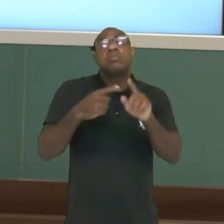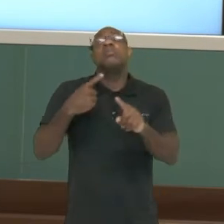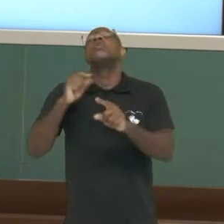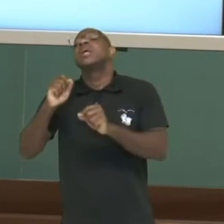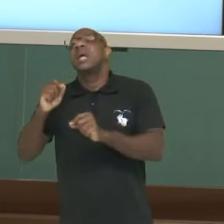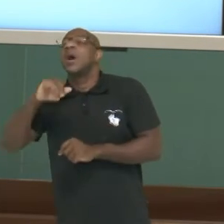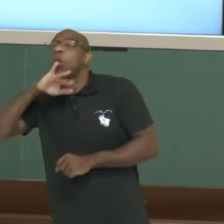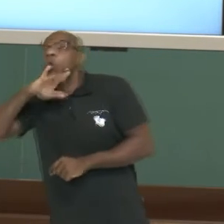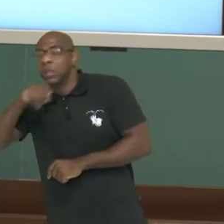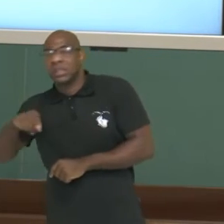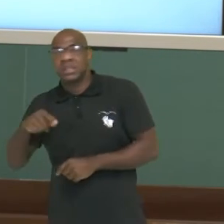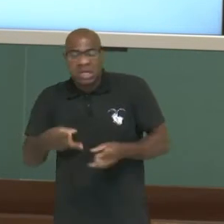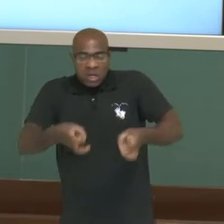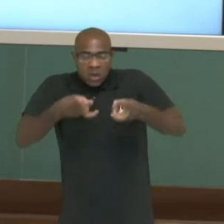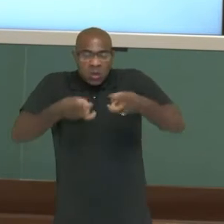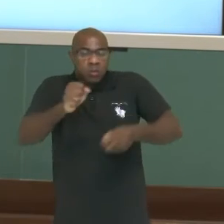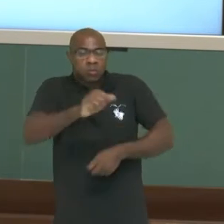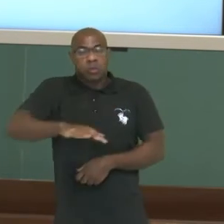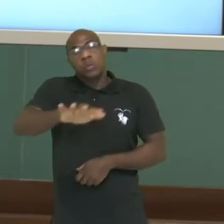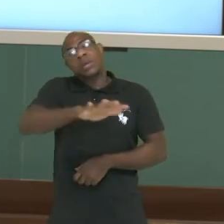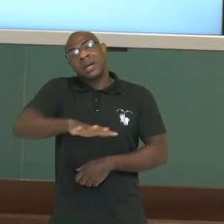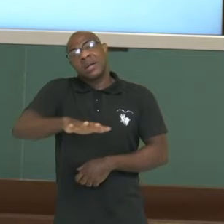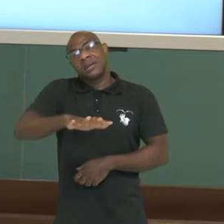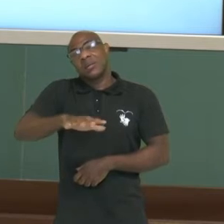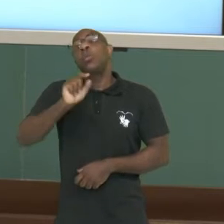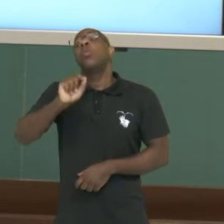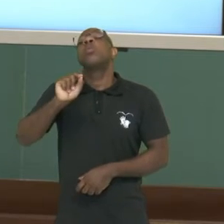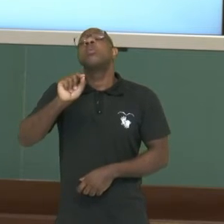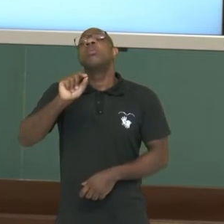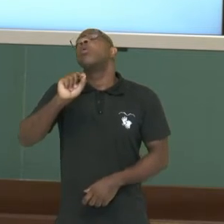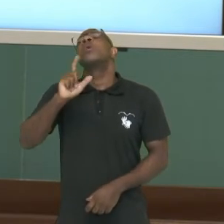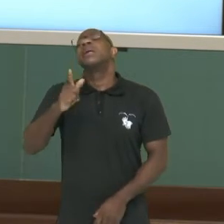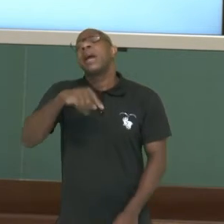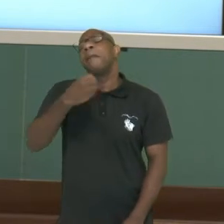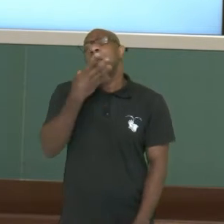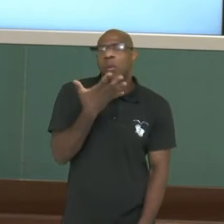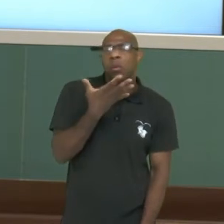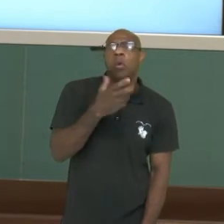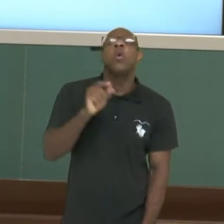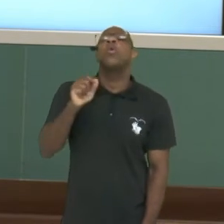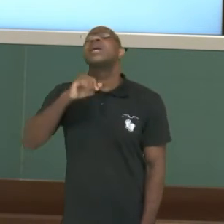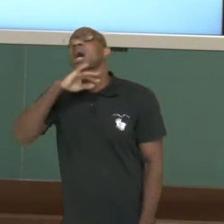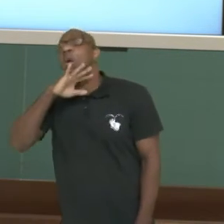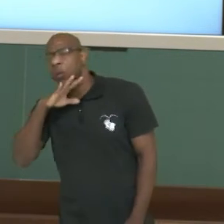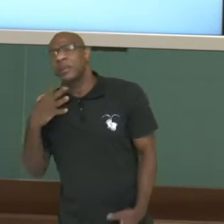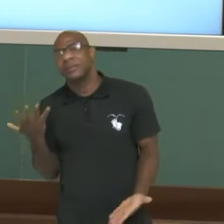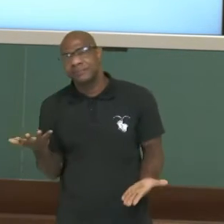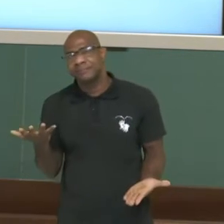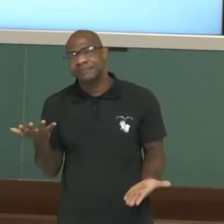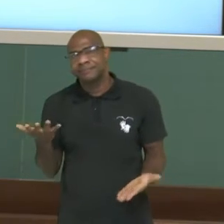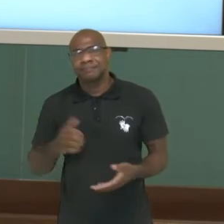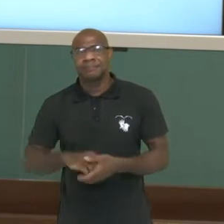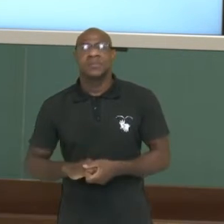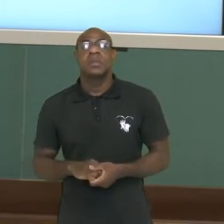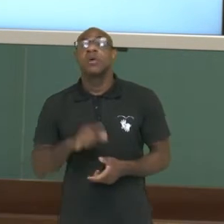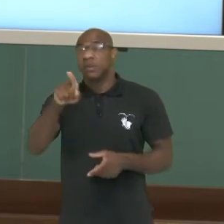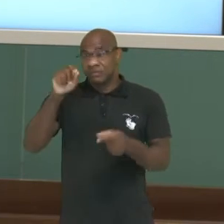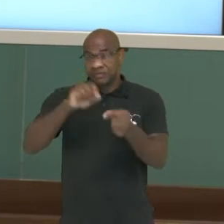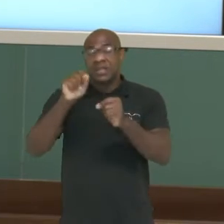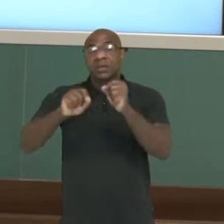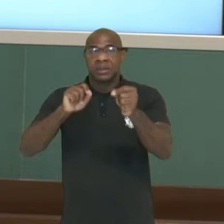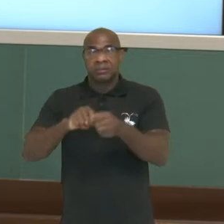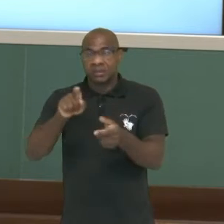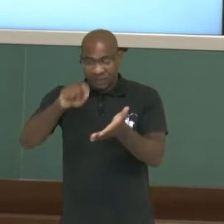exploração, ok? Então, sobre o derretimento do gelo, né, na região ártica, na proposta aqui. Então, o que você vai fazer?